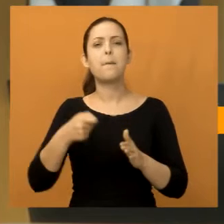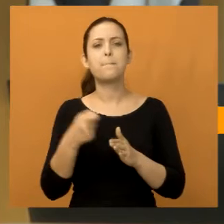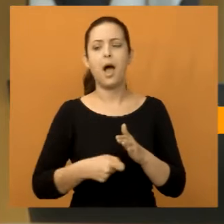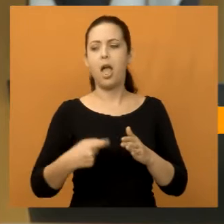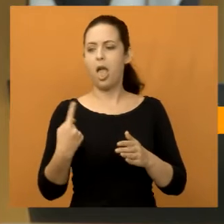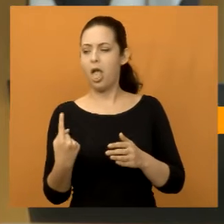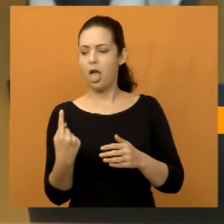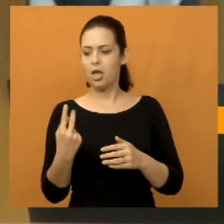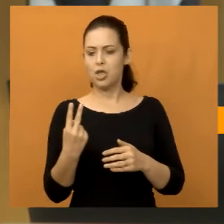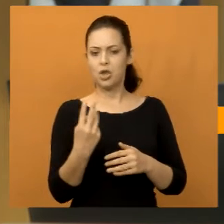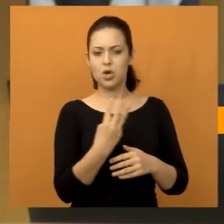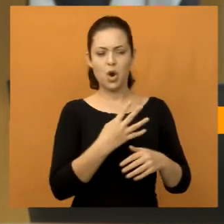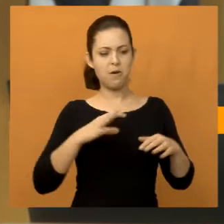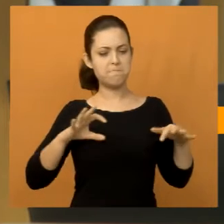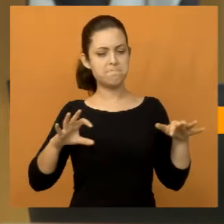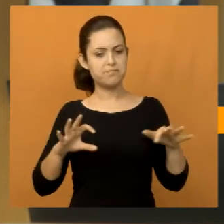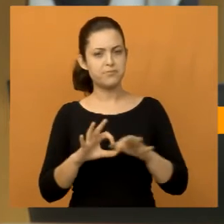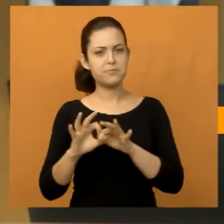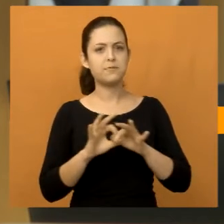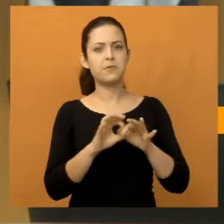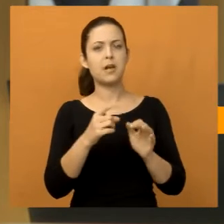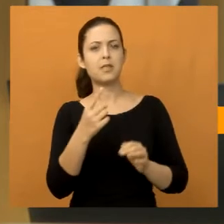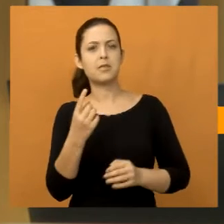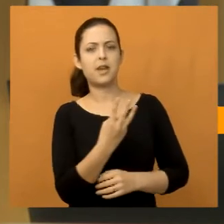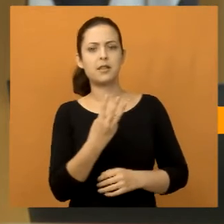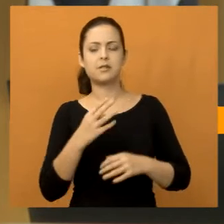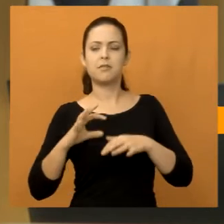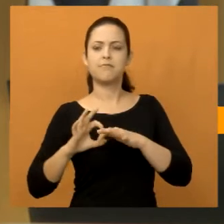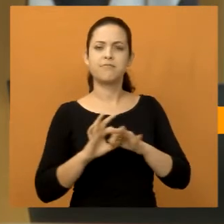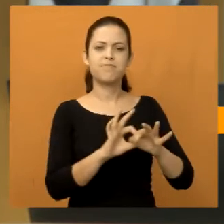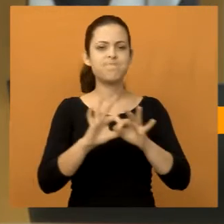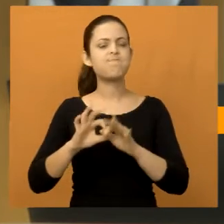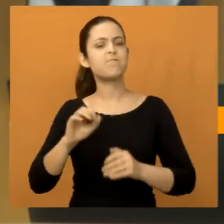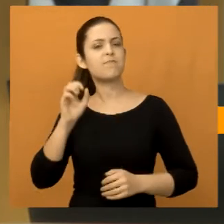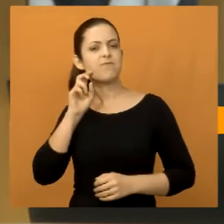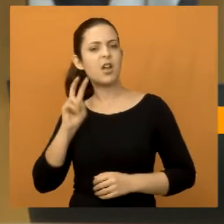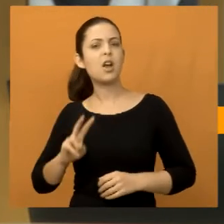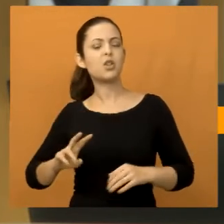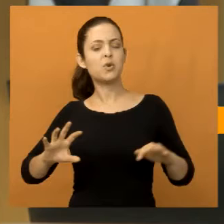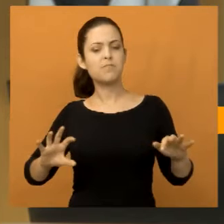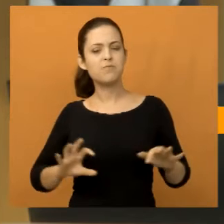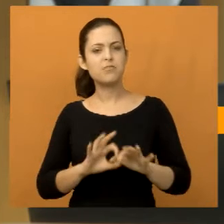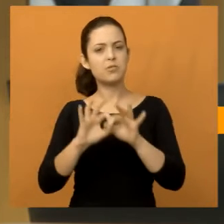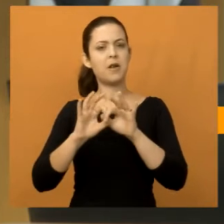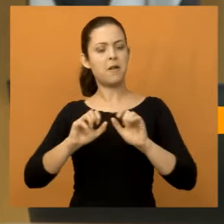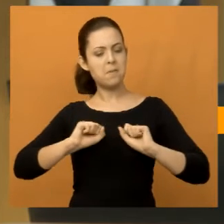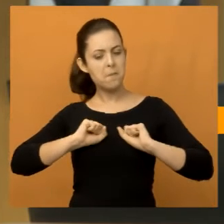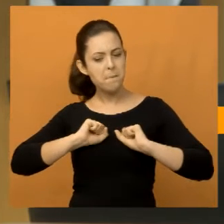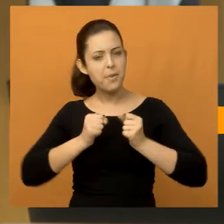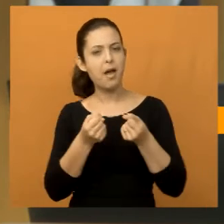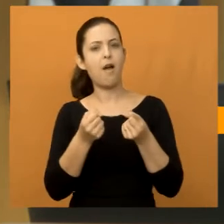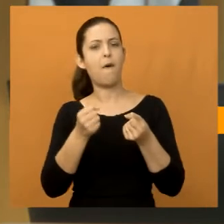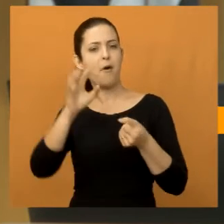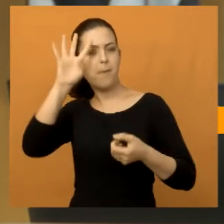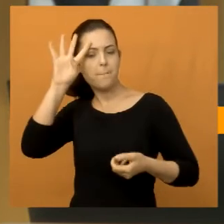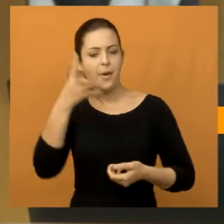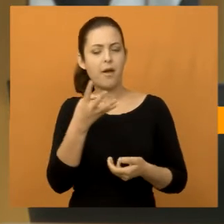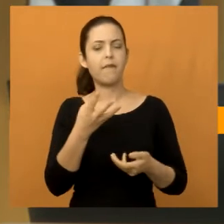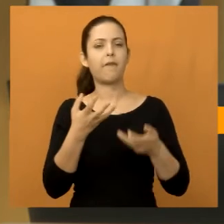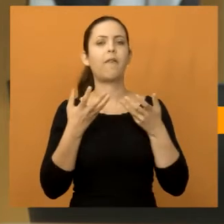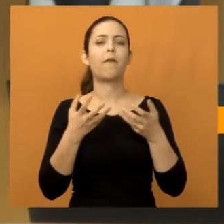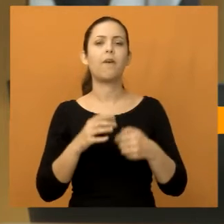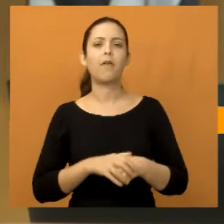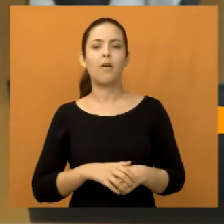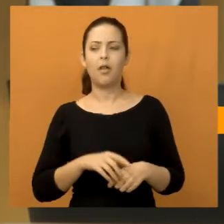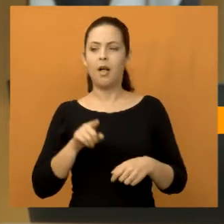mas todos os vereadores aqui, os 13 vereadores, eu acho que estão empenhados nessa situação, queremos ver o resultado, e essas